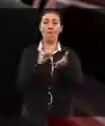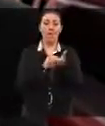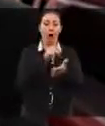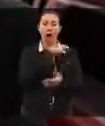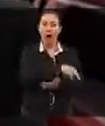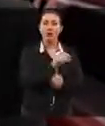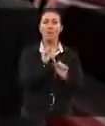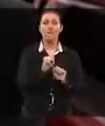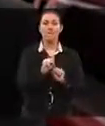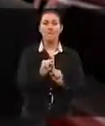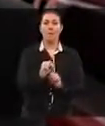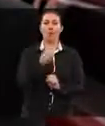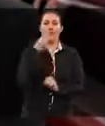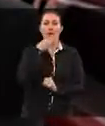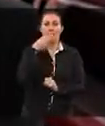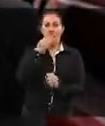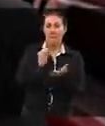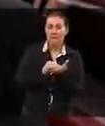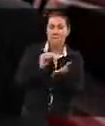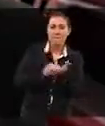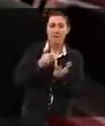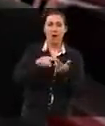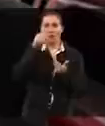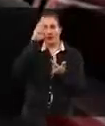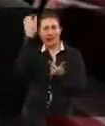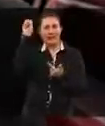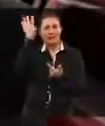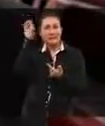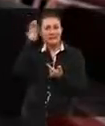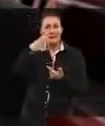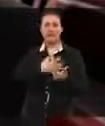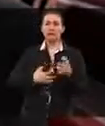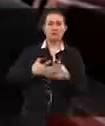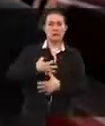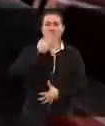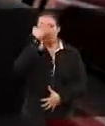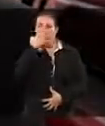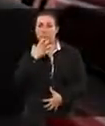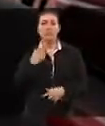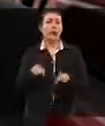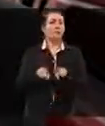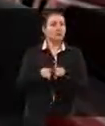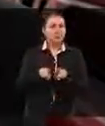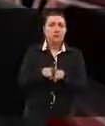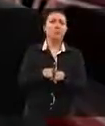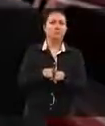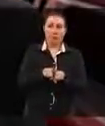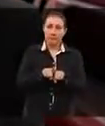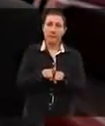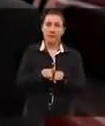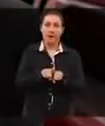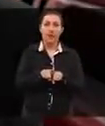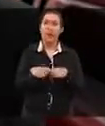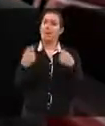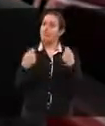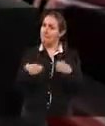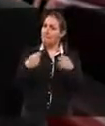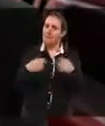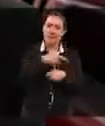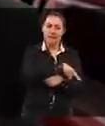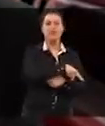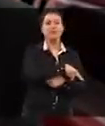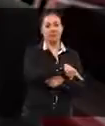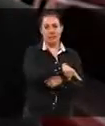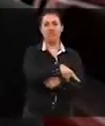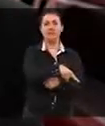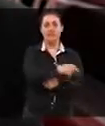gerar o quê? Uma hipoglicemia, enxaqueca, mau humor, enfim, uma série de coisas, né? Então, a gente